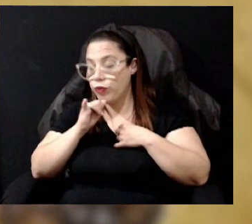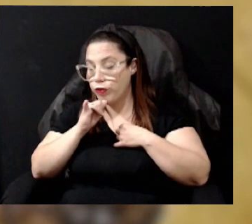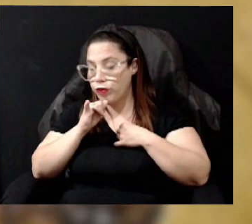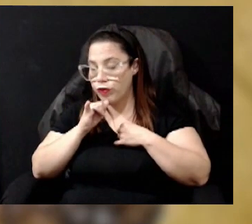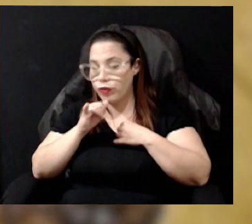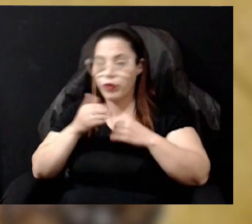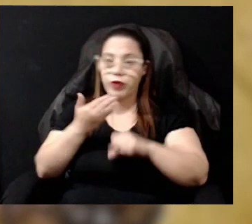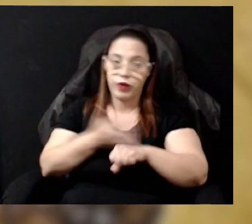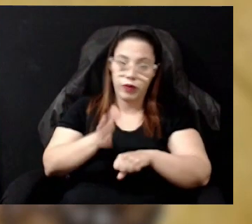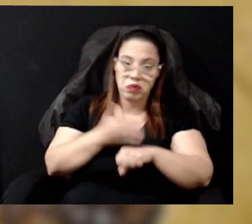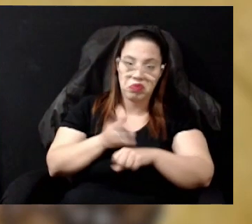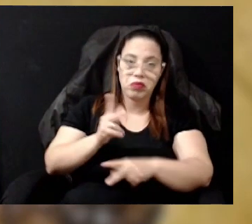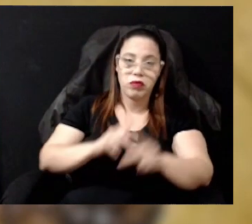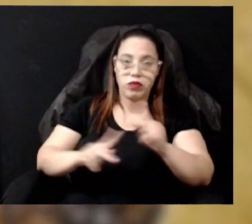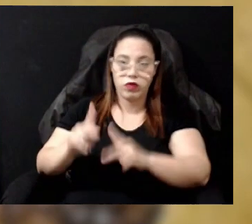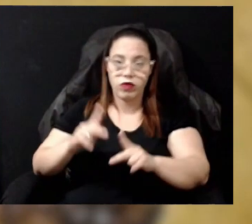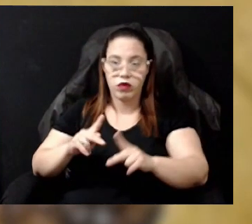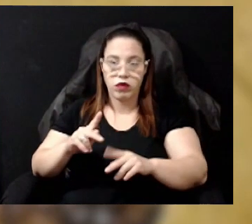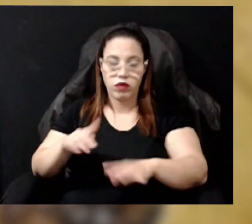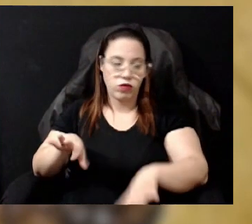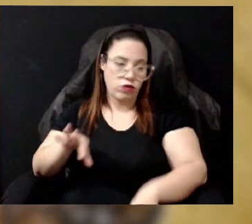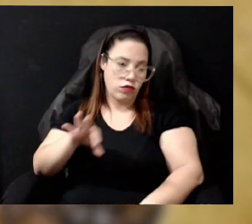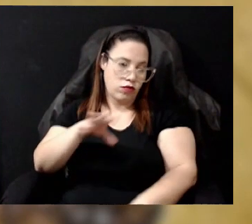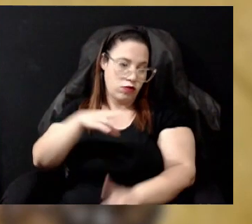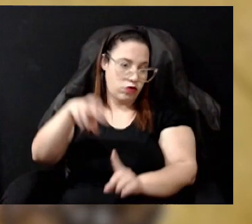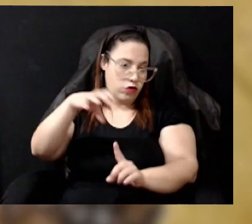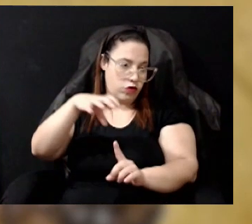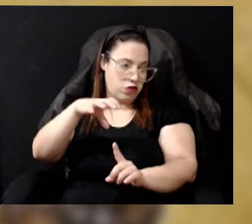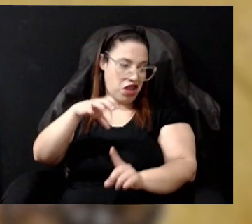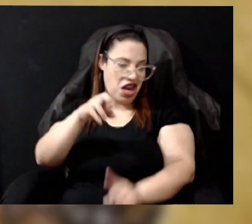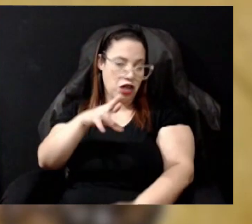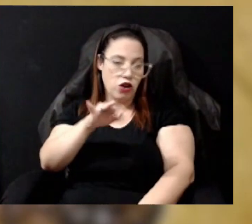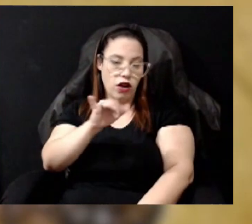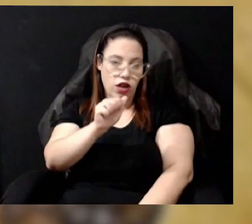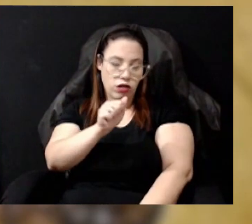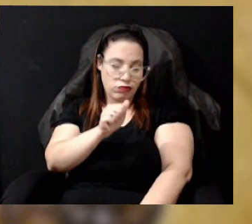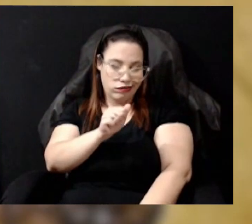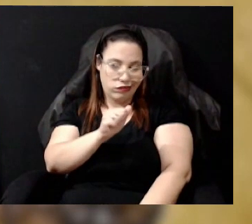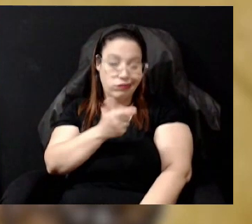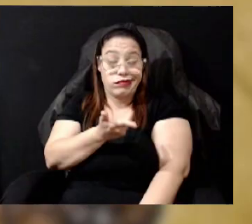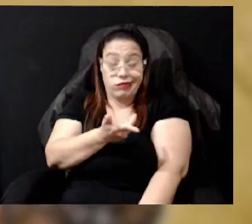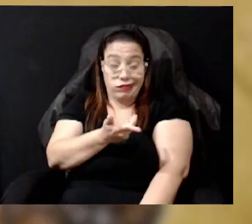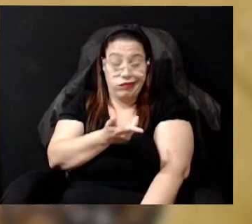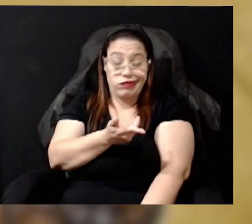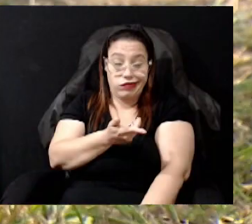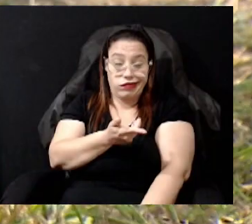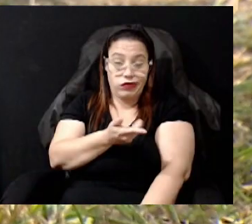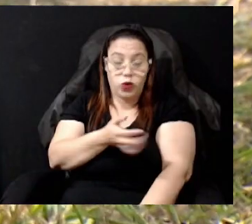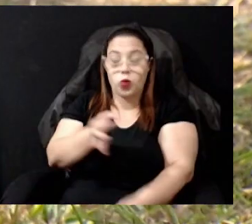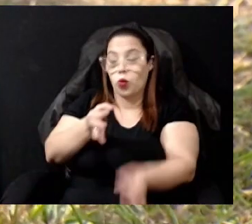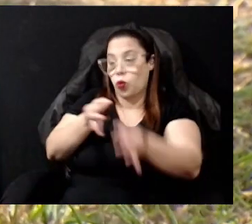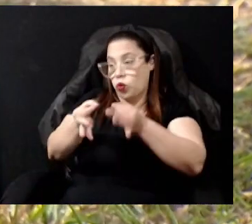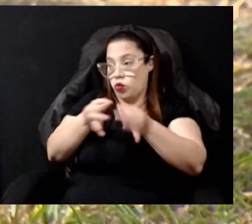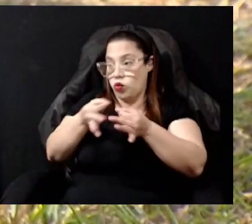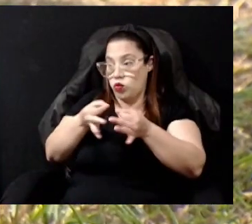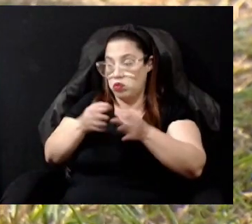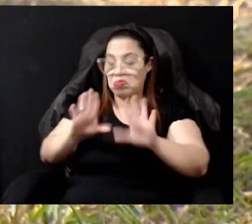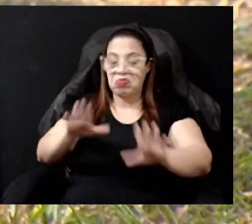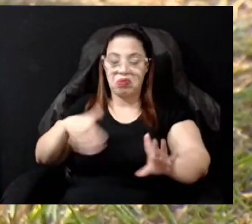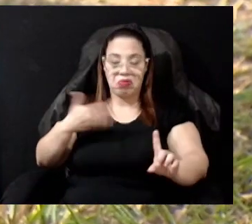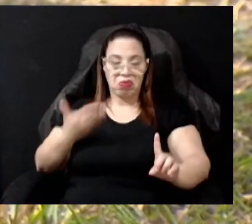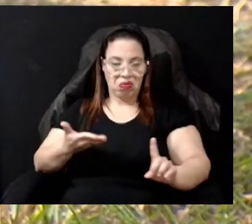a nobreza e a aristocracia, sendo considerada uma habilidade de prestígio e um símbolo de